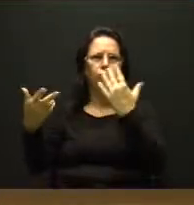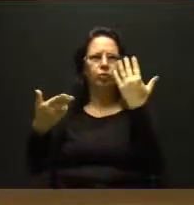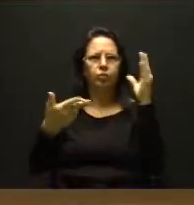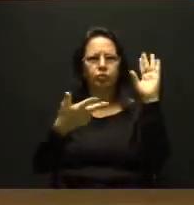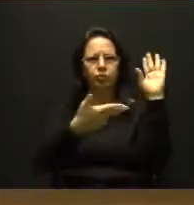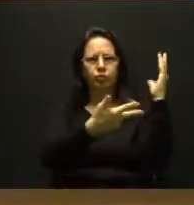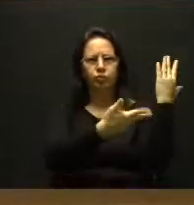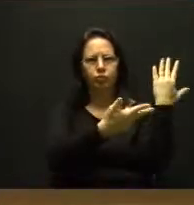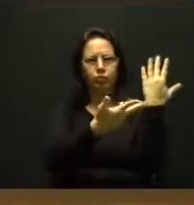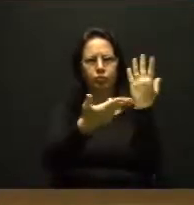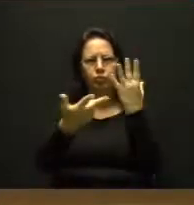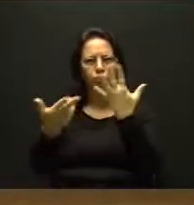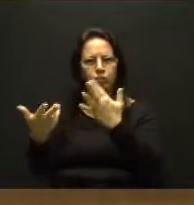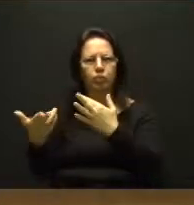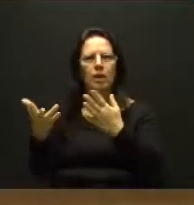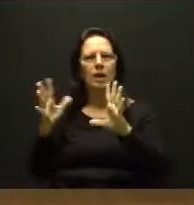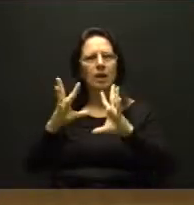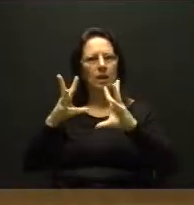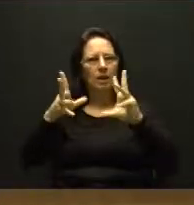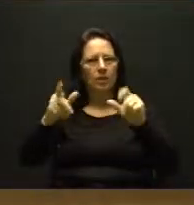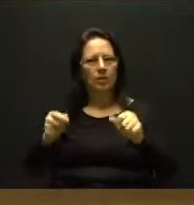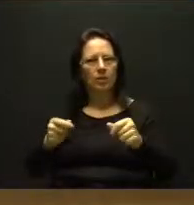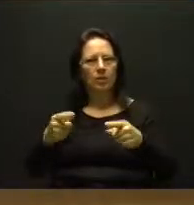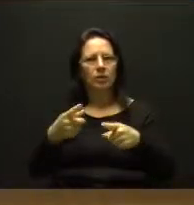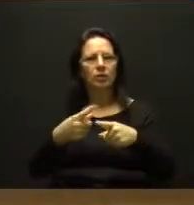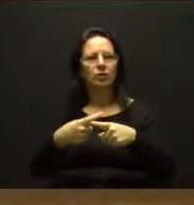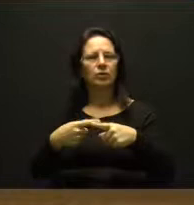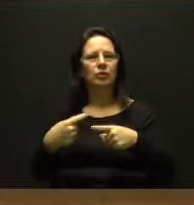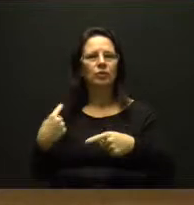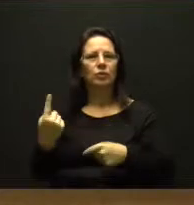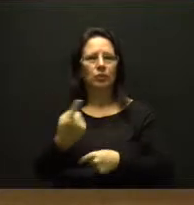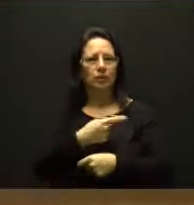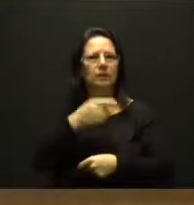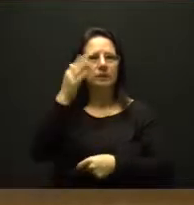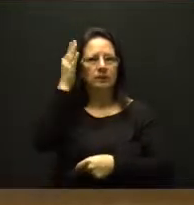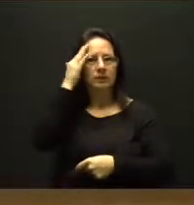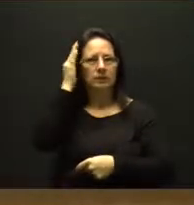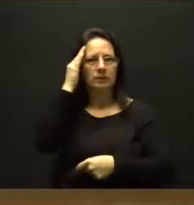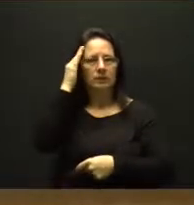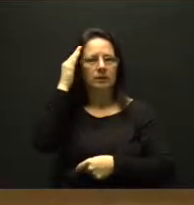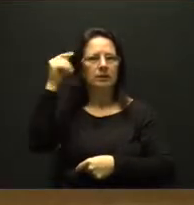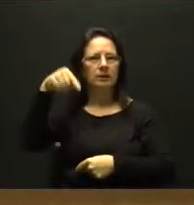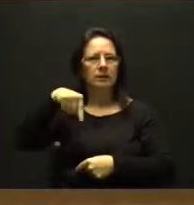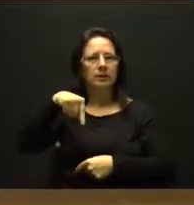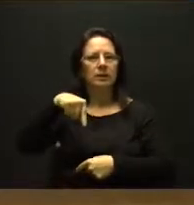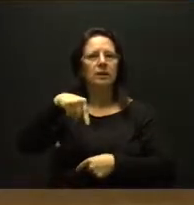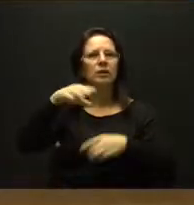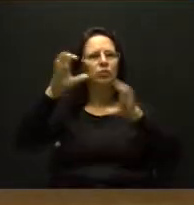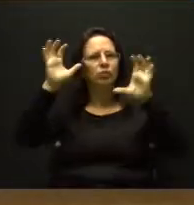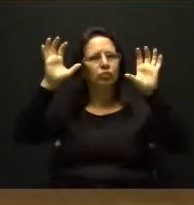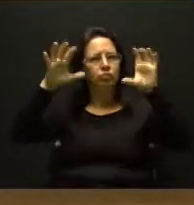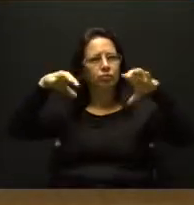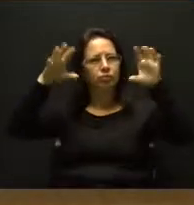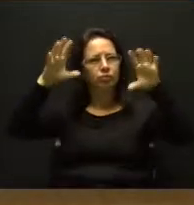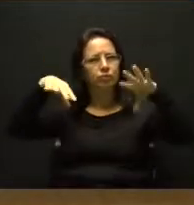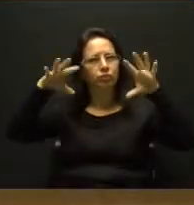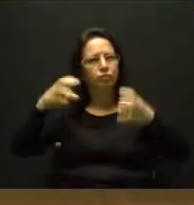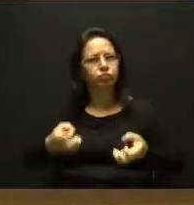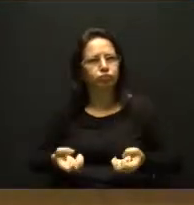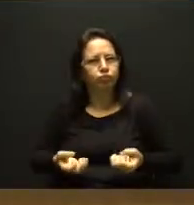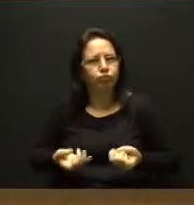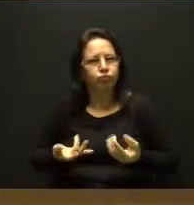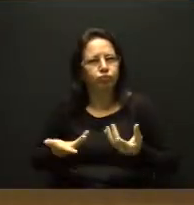mato que ali havia somos sabedores que aqui nessa cidade chove bastante em cubatão o mato